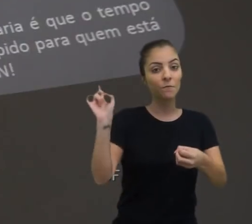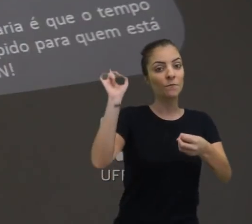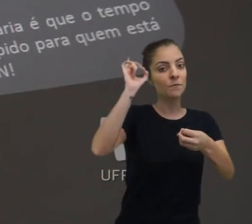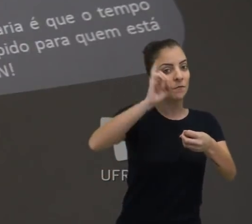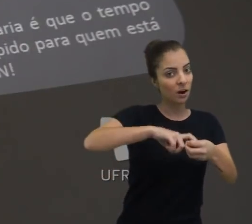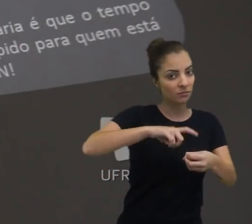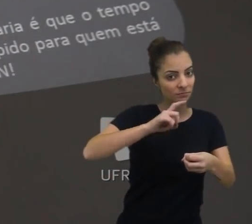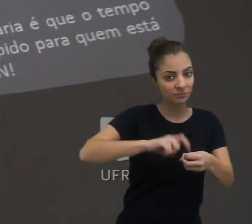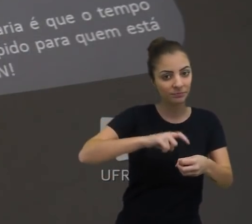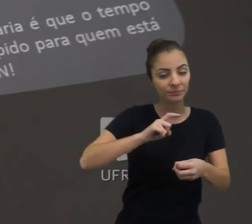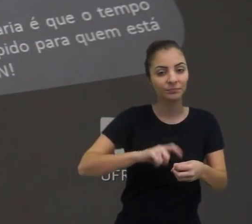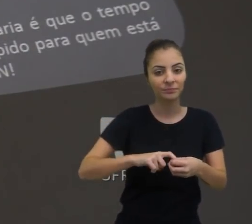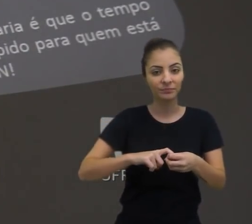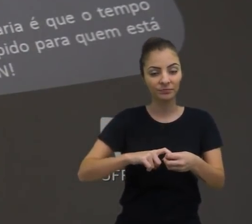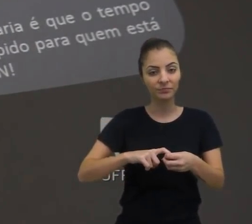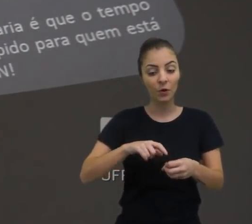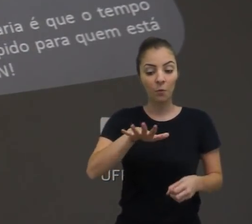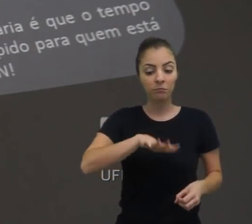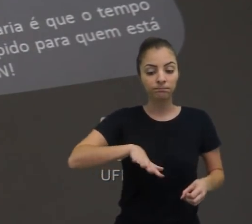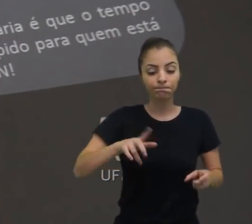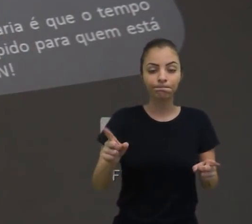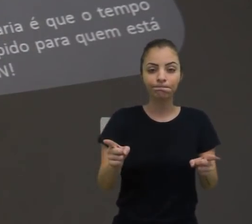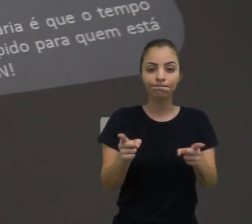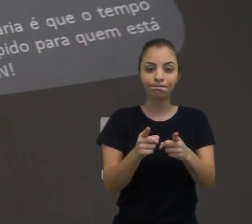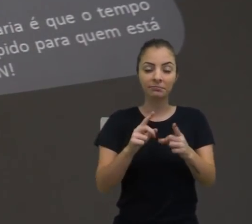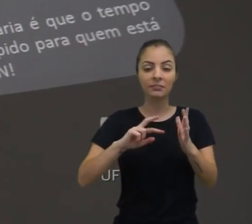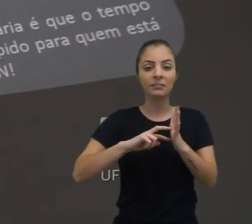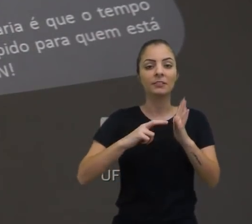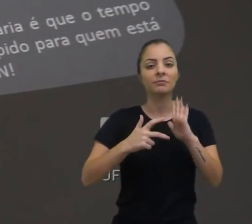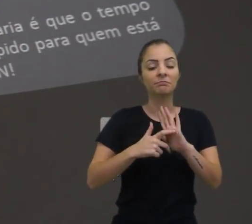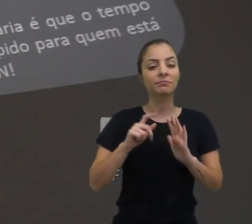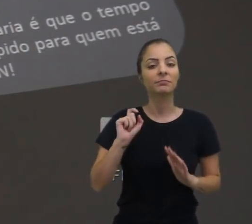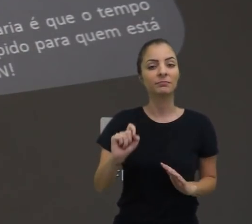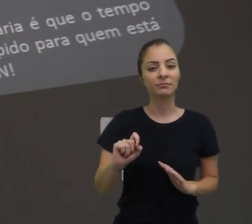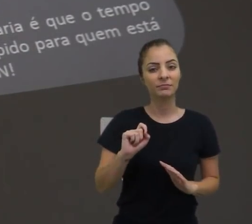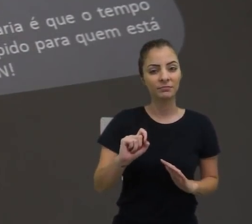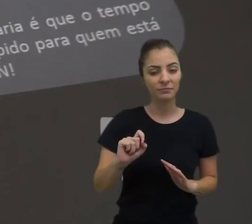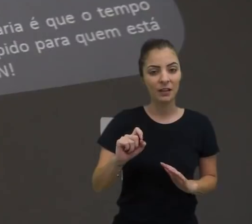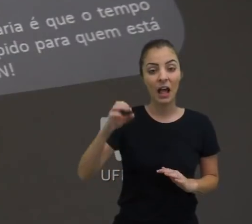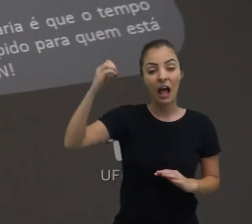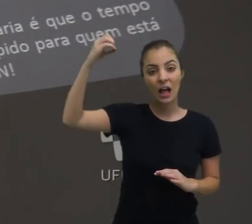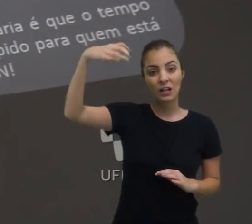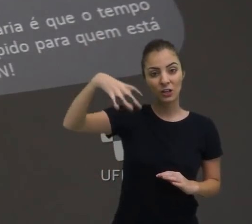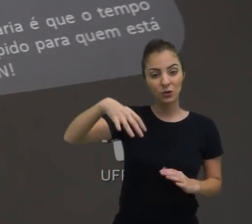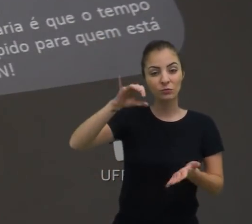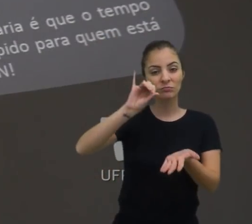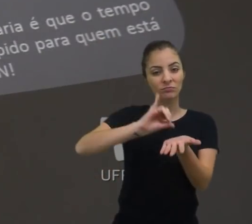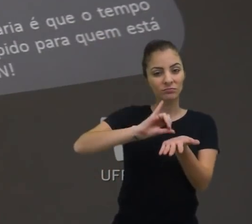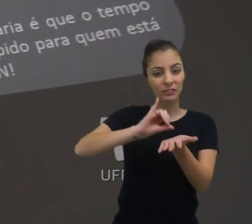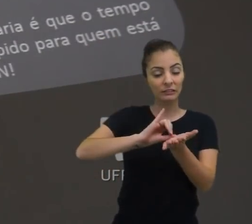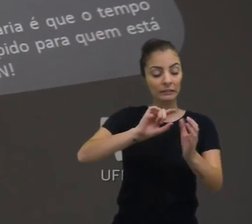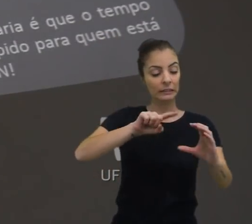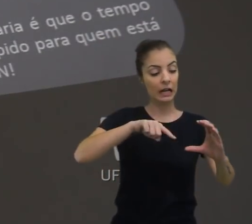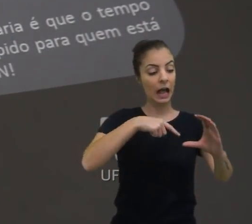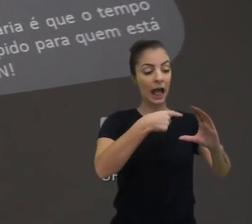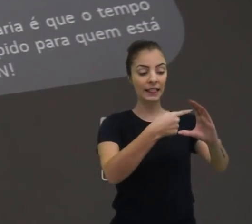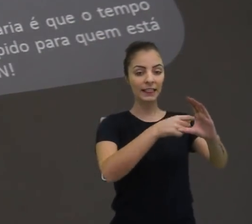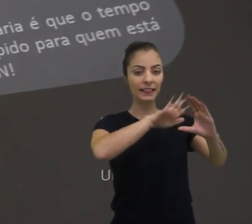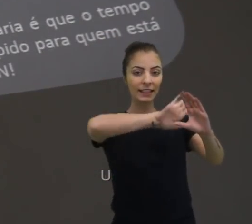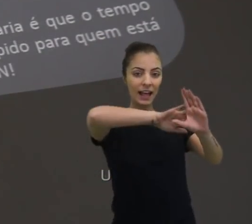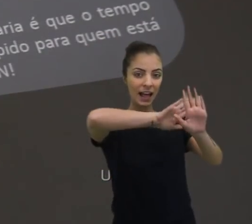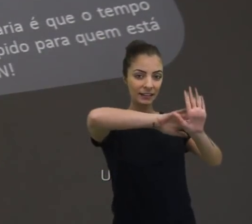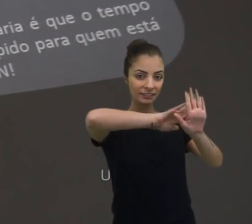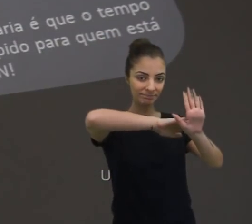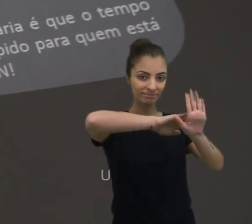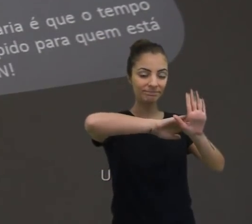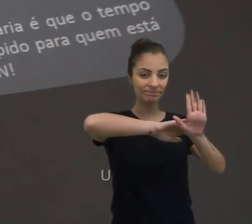Isso significa que a luz de um corpo que está atrás do buraco negro, quando ela passa aqui perto, ela vai